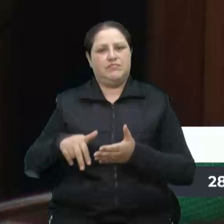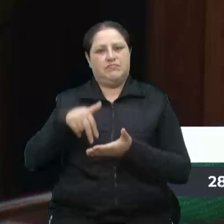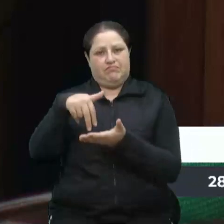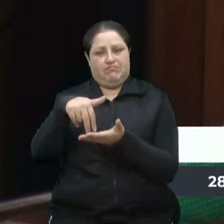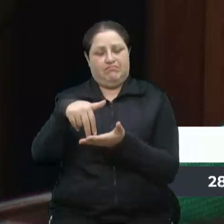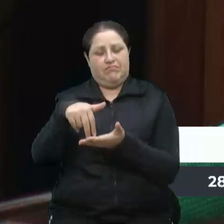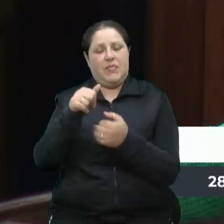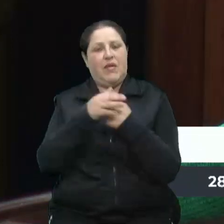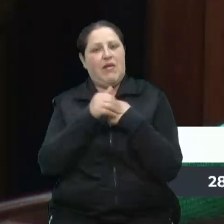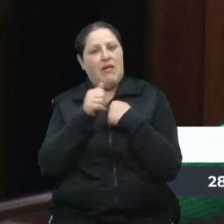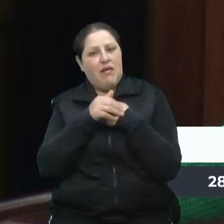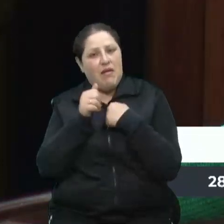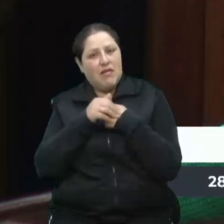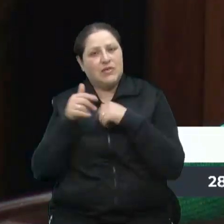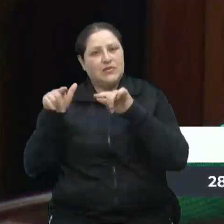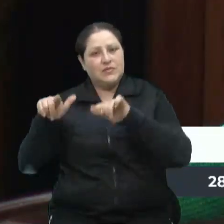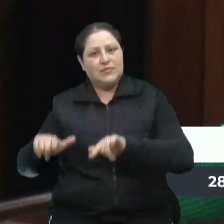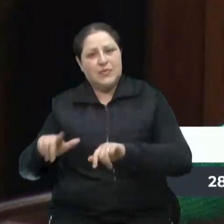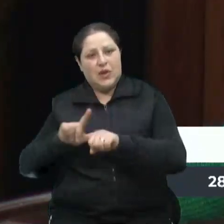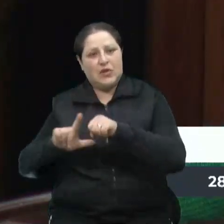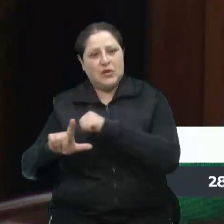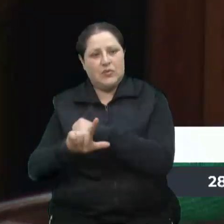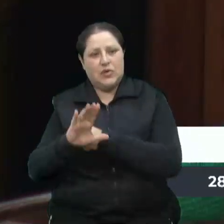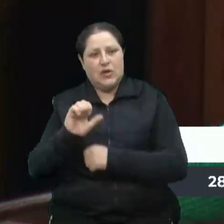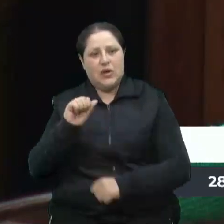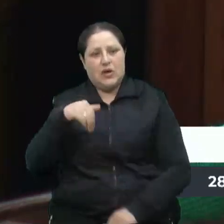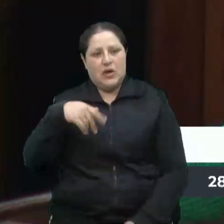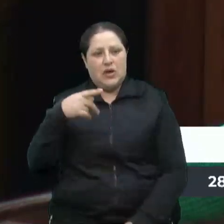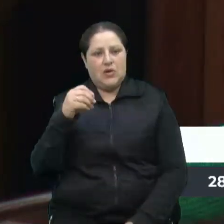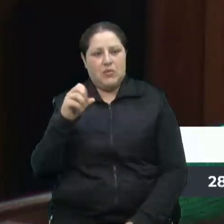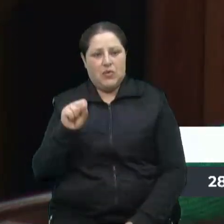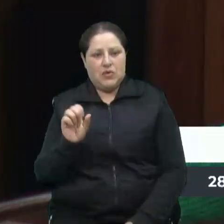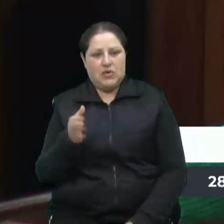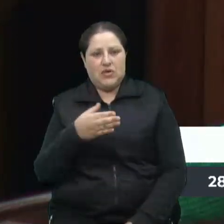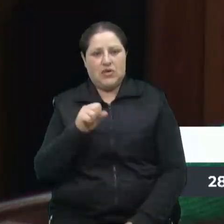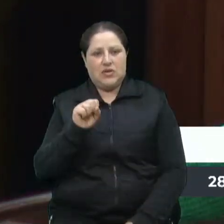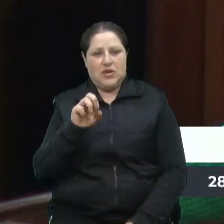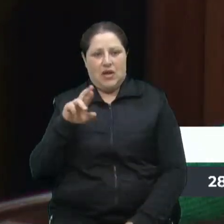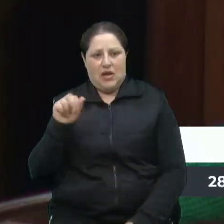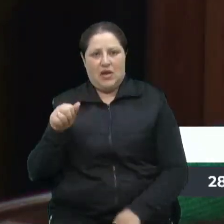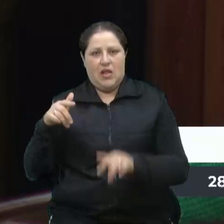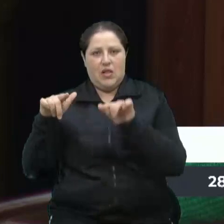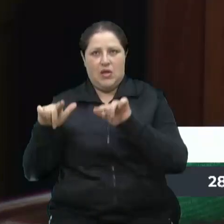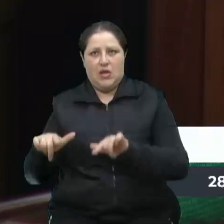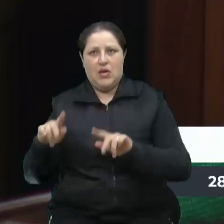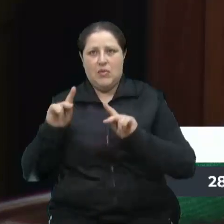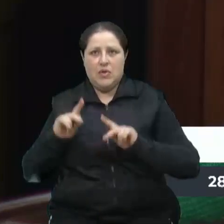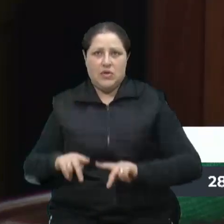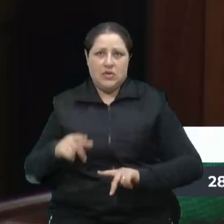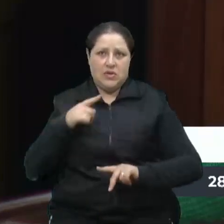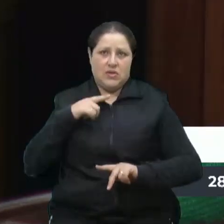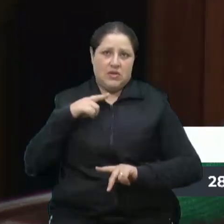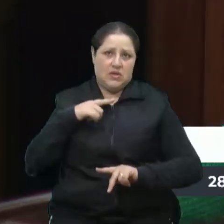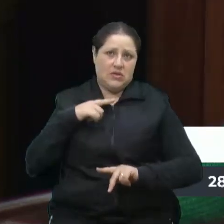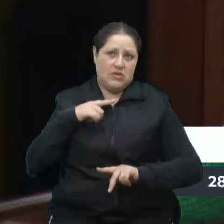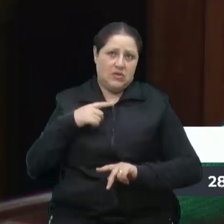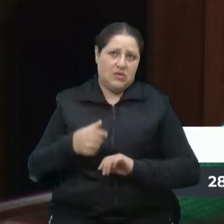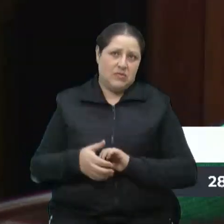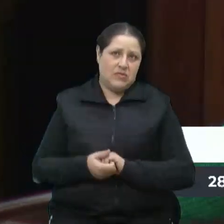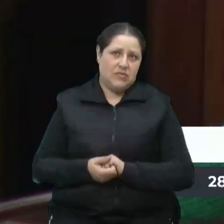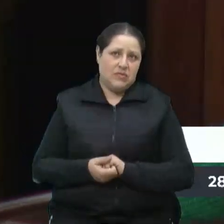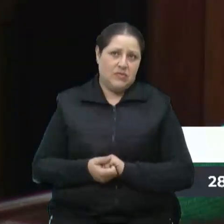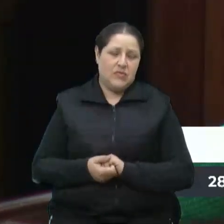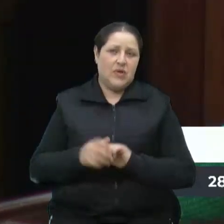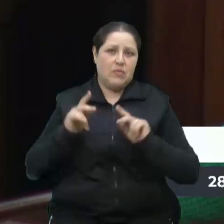o carinho que tenho pelo loteamento Campos da Serra. Um local de pessoas com histórias incríveis de vida. Um local